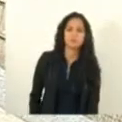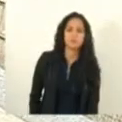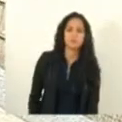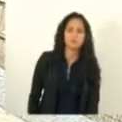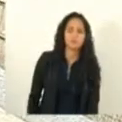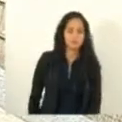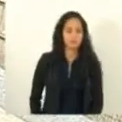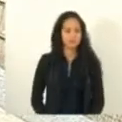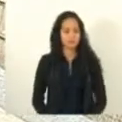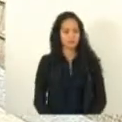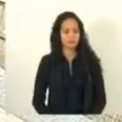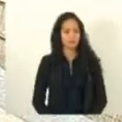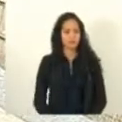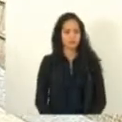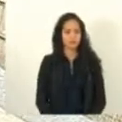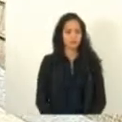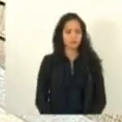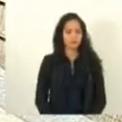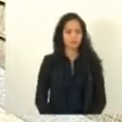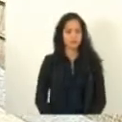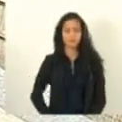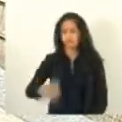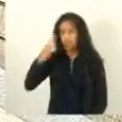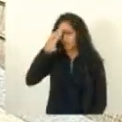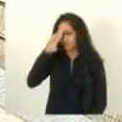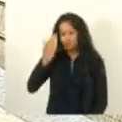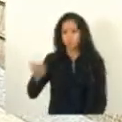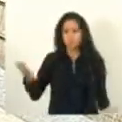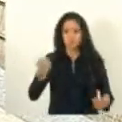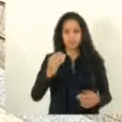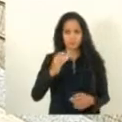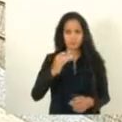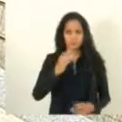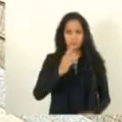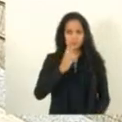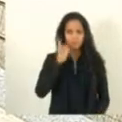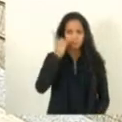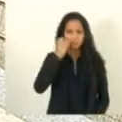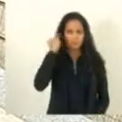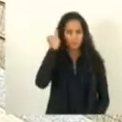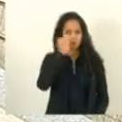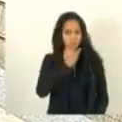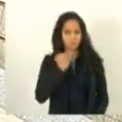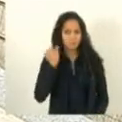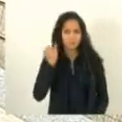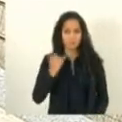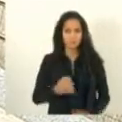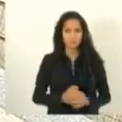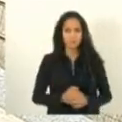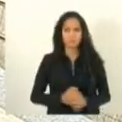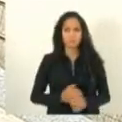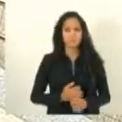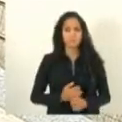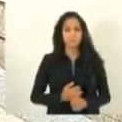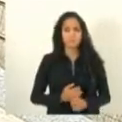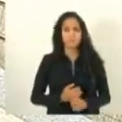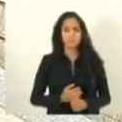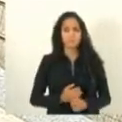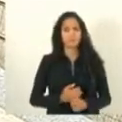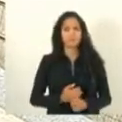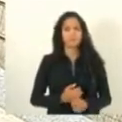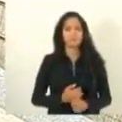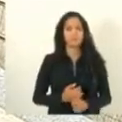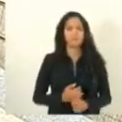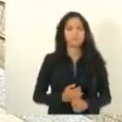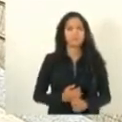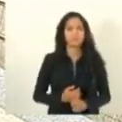Obrigado, deputada. Deputada ministra Irene Lopes. Obrigado, deputada Janete. Oh, desculpa. Desculpa. Só cumprimentei ela. Não.